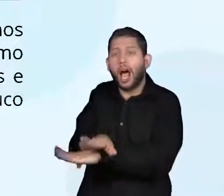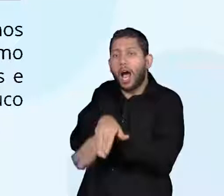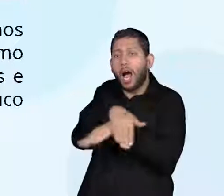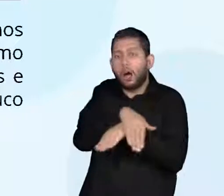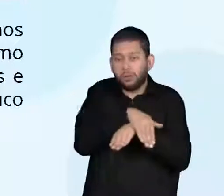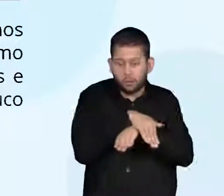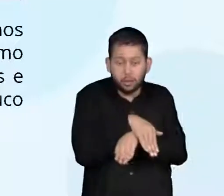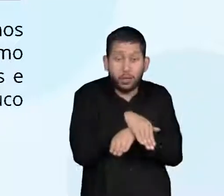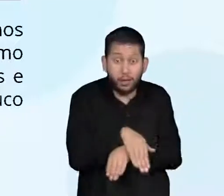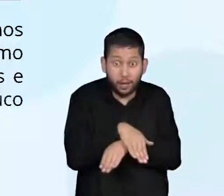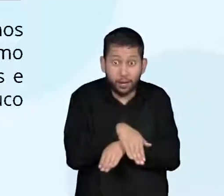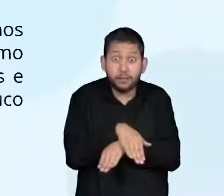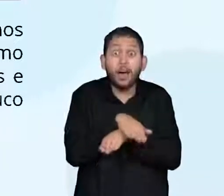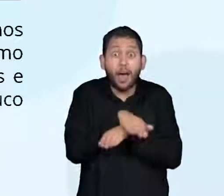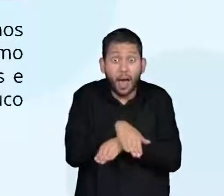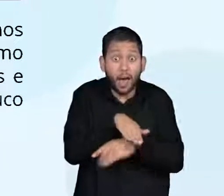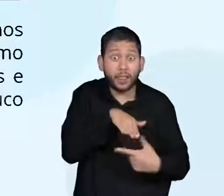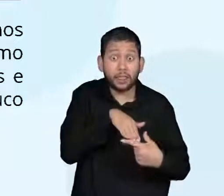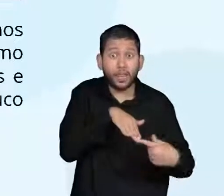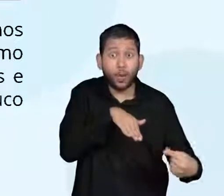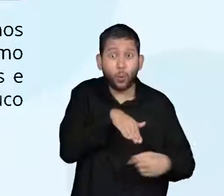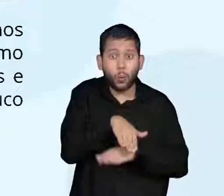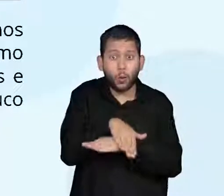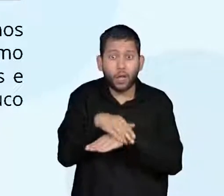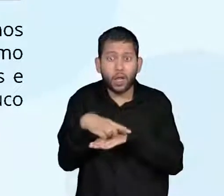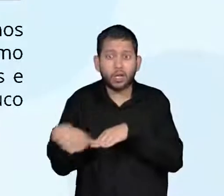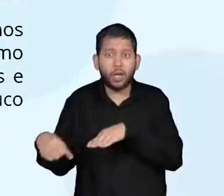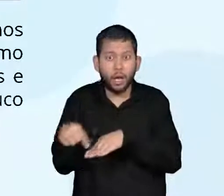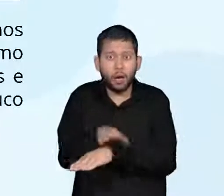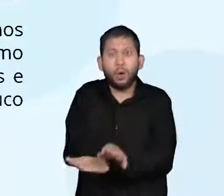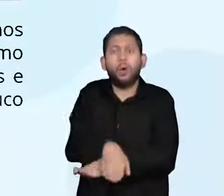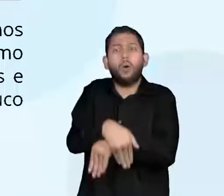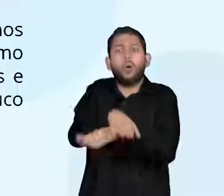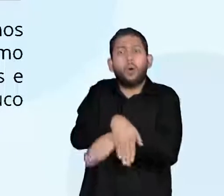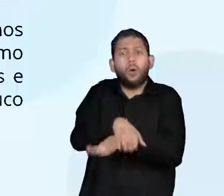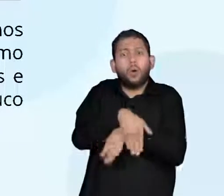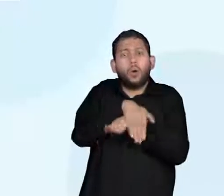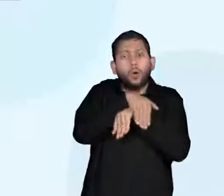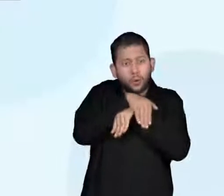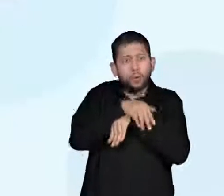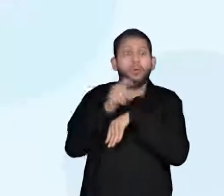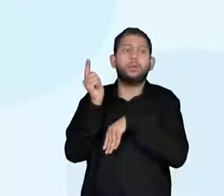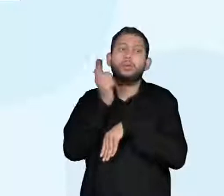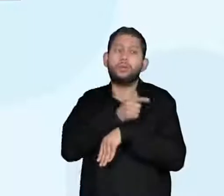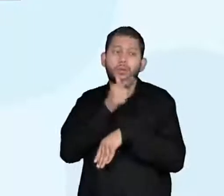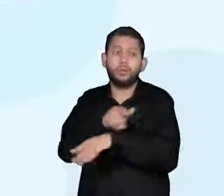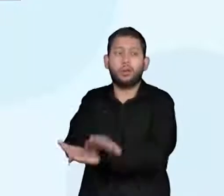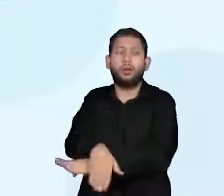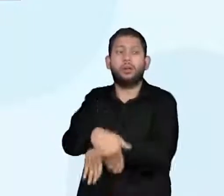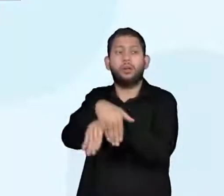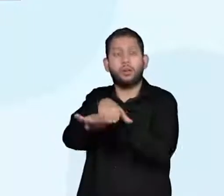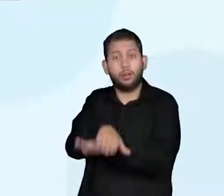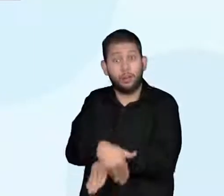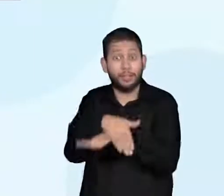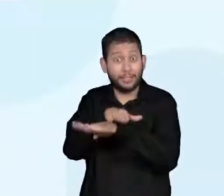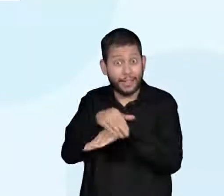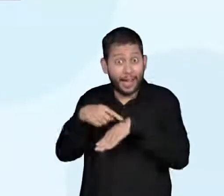são triangulares e largas. Então, está trazendo aqui para a gente diversas características físicas do